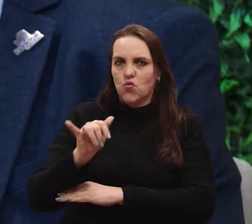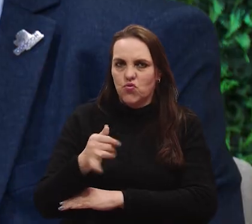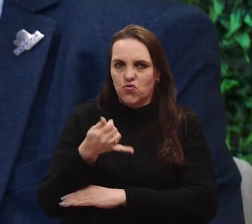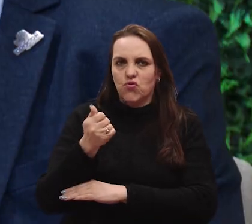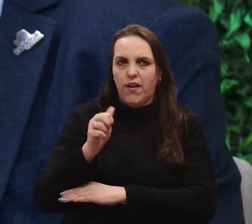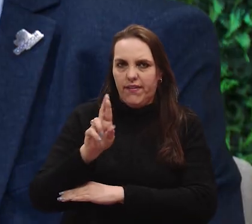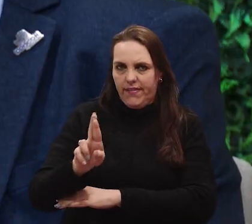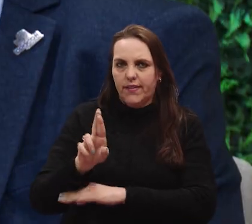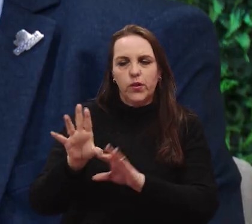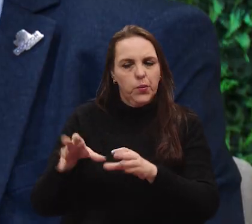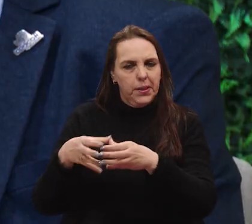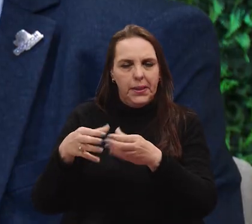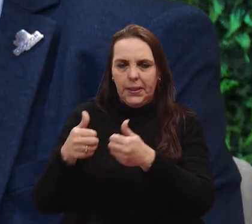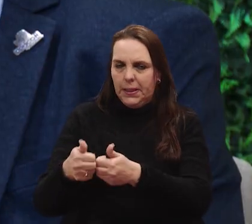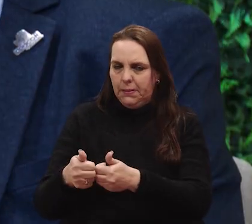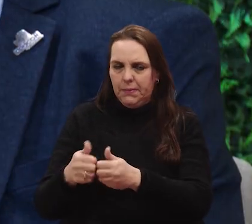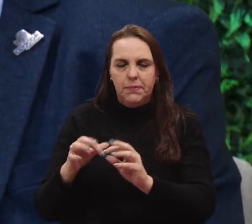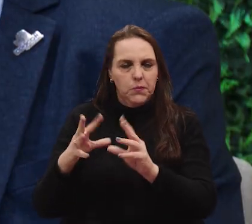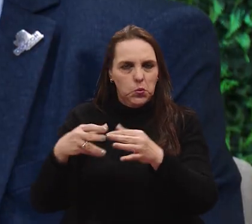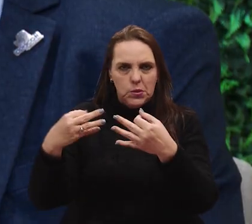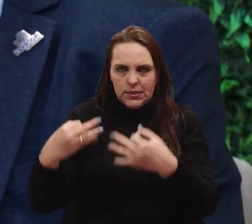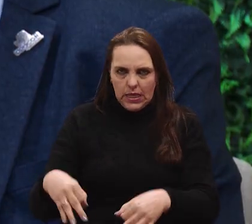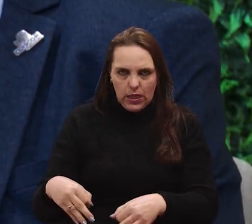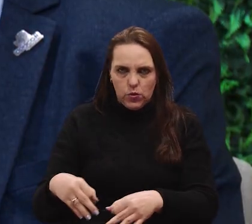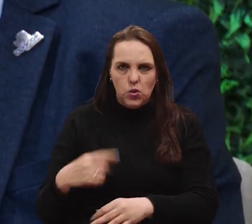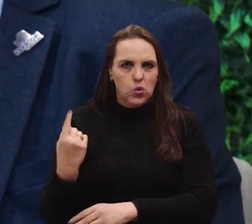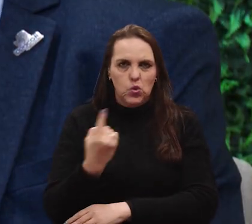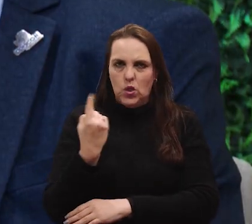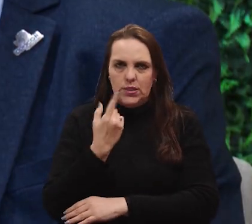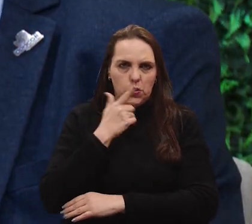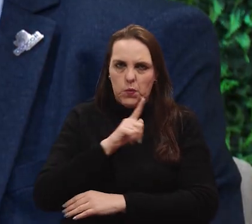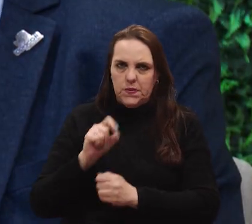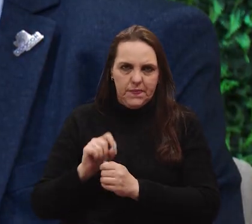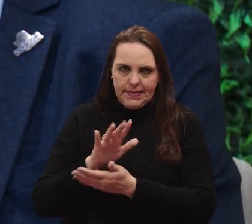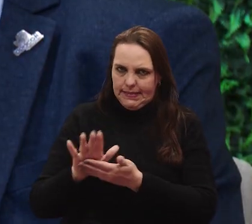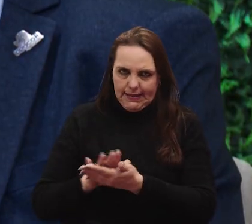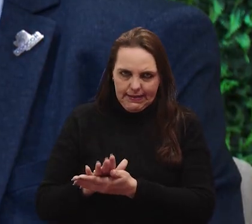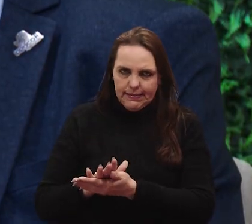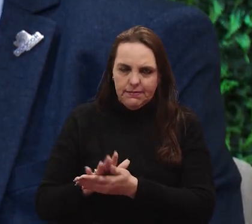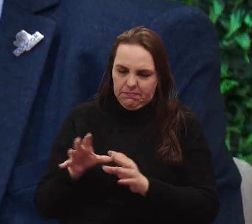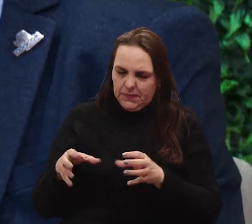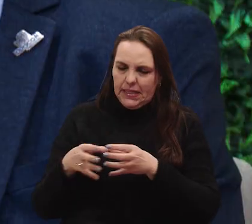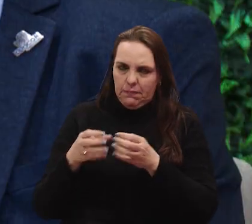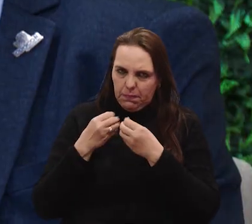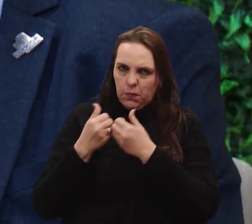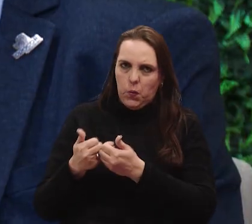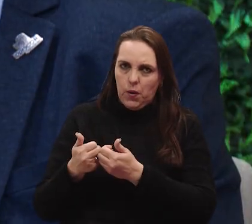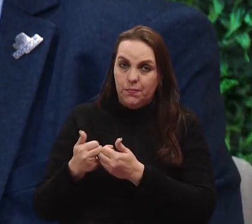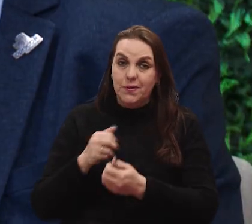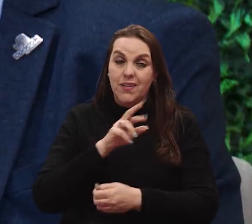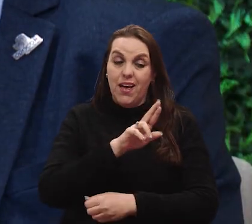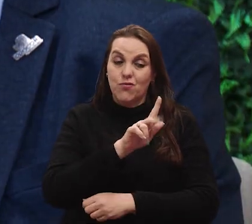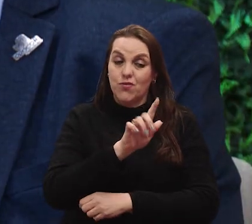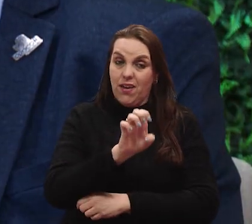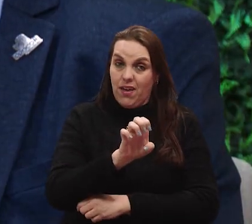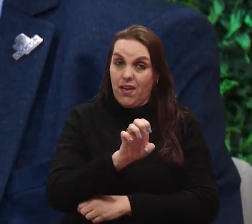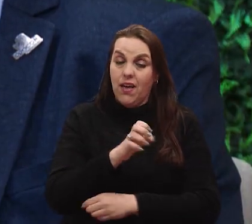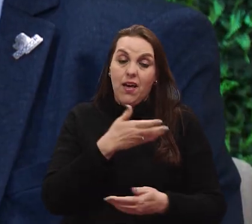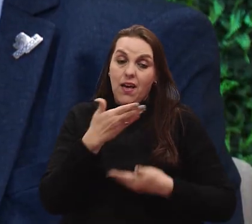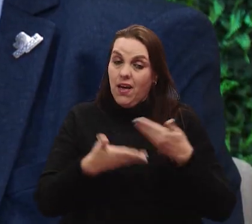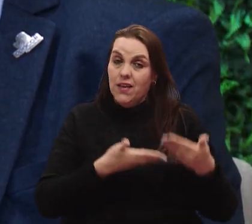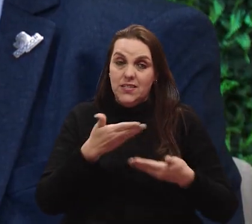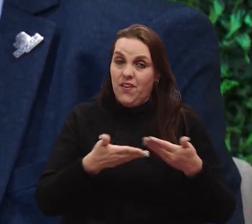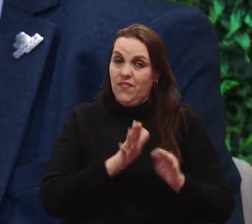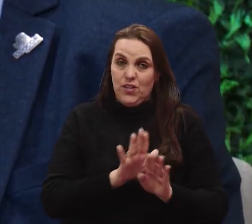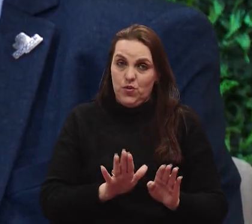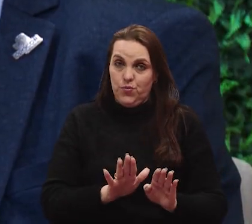ninguém governa sozinho. Mas a RGE, ela é uma prestadora de serviço.